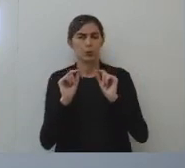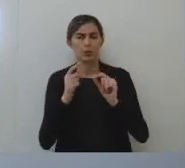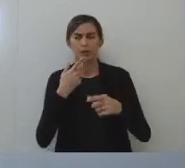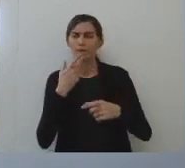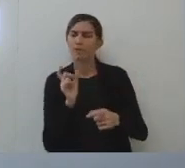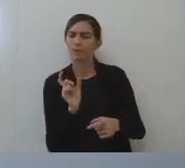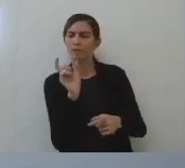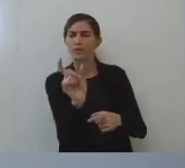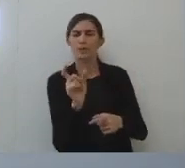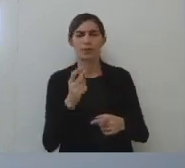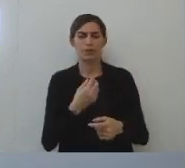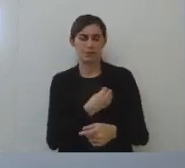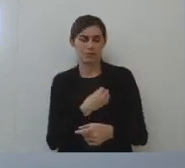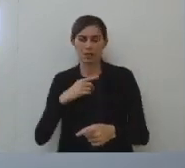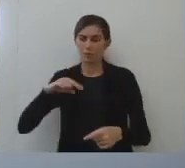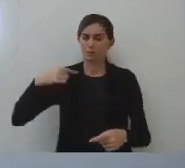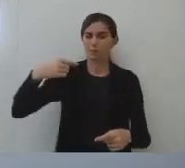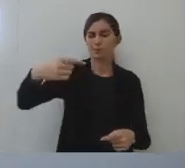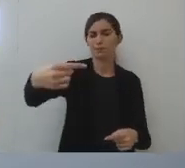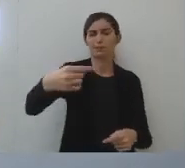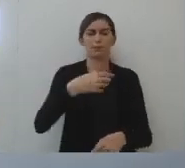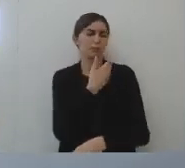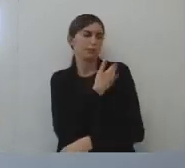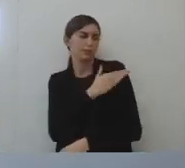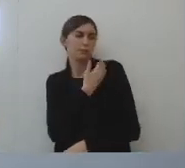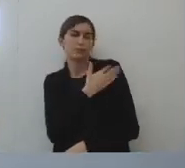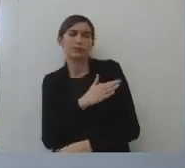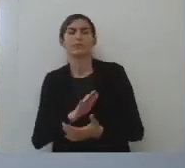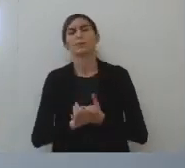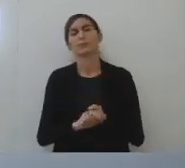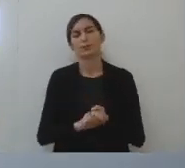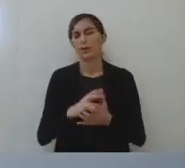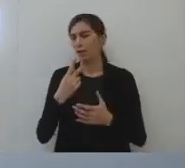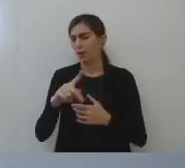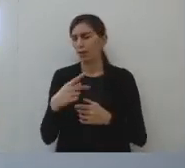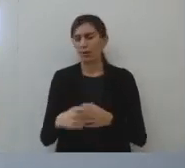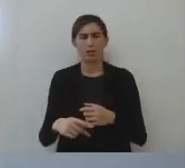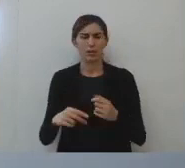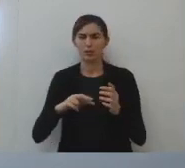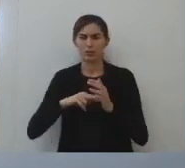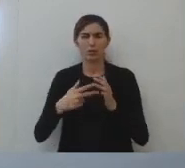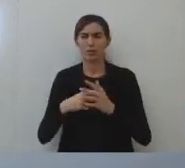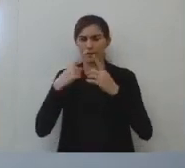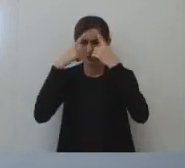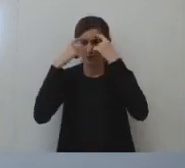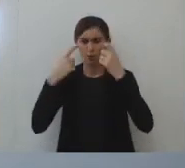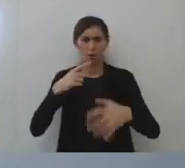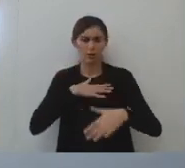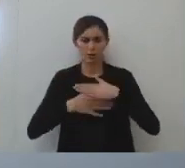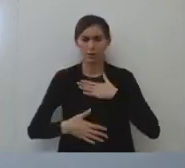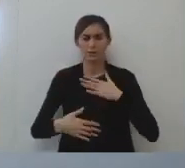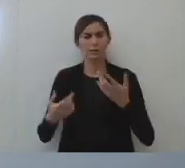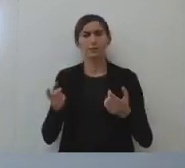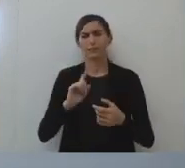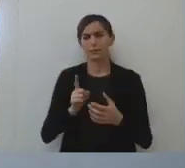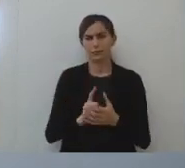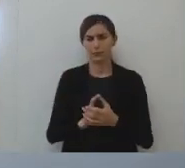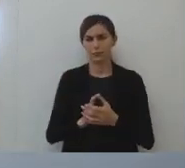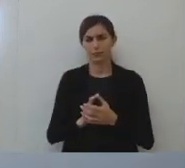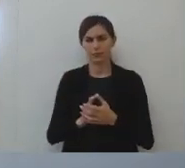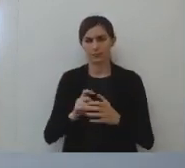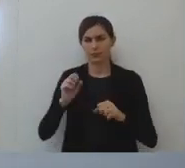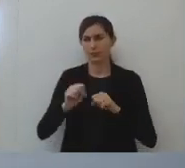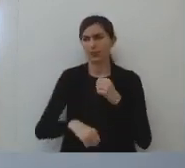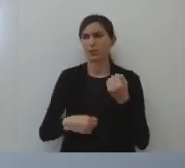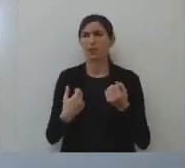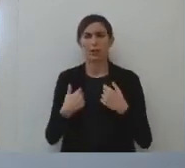palavra, que está no dia a dia, que está no preconceito, certo? Ela não chega a ser uma violência física, ela não chega a ser uma agressão